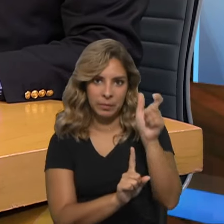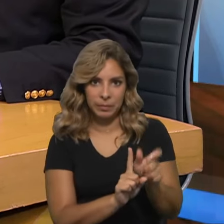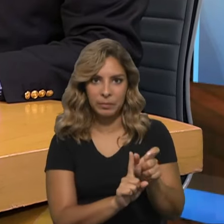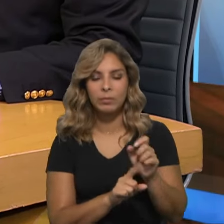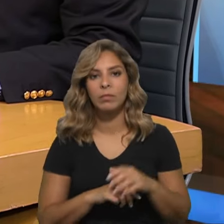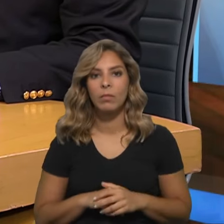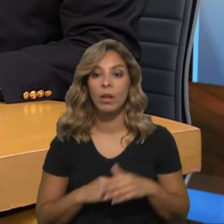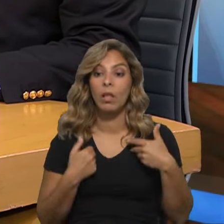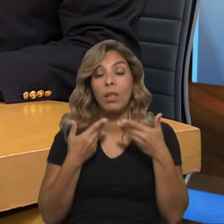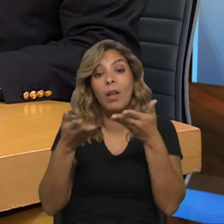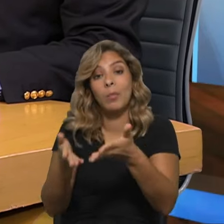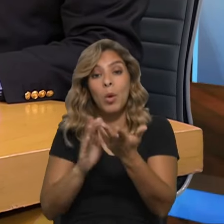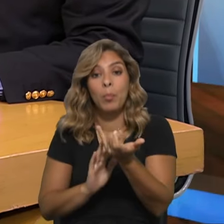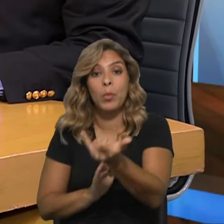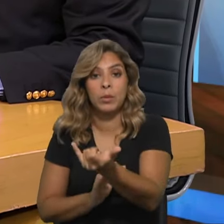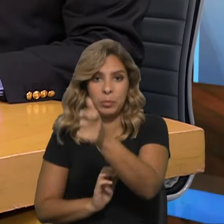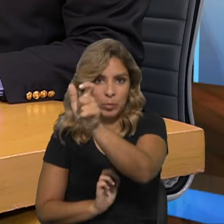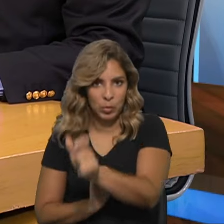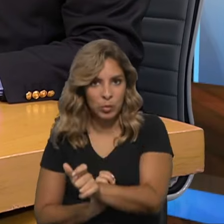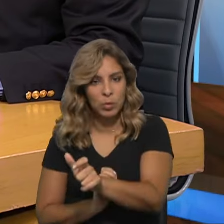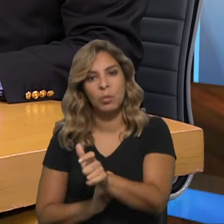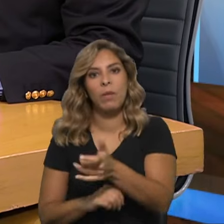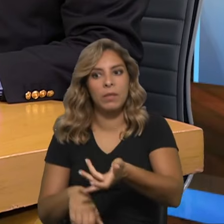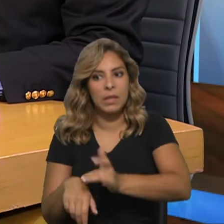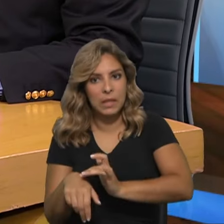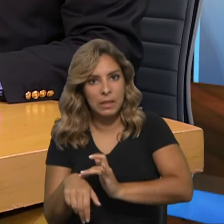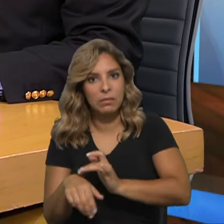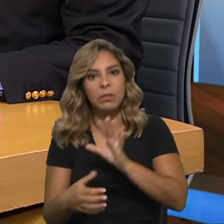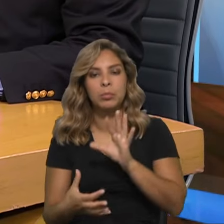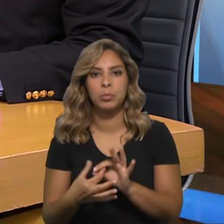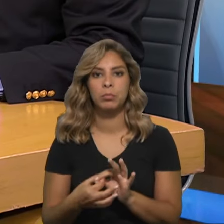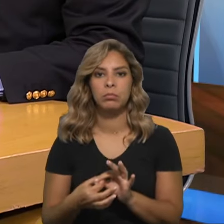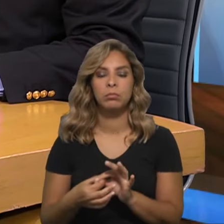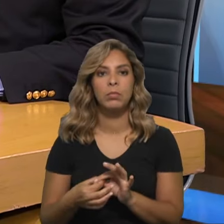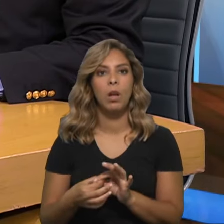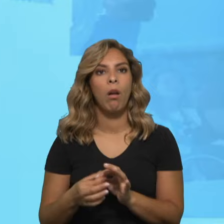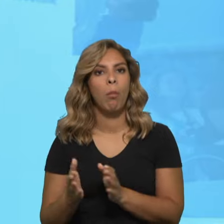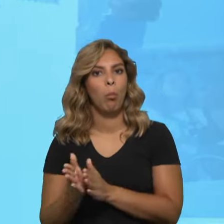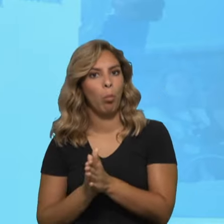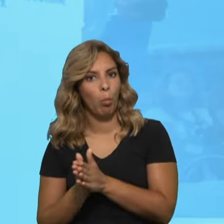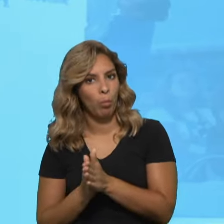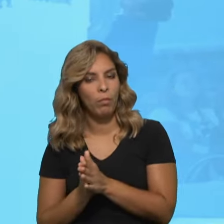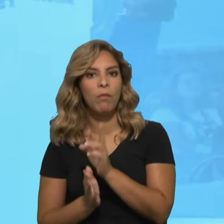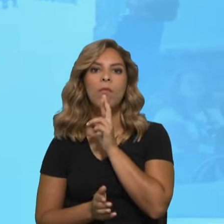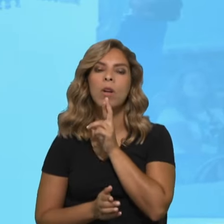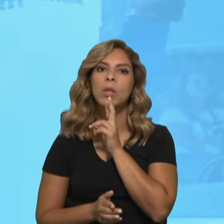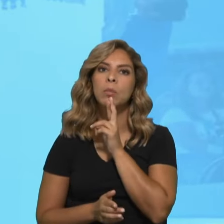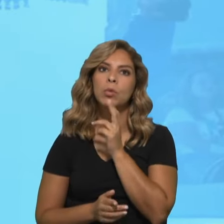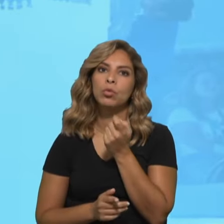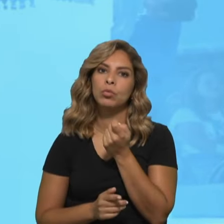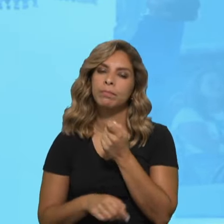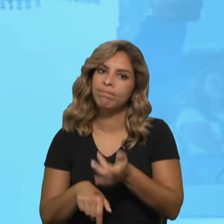o próximo, auxiliando o outro nas suas fragilidades, e tantas vezes o peregrino chega a Fátima fragilizado fisicamente, não